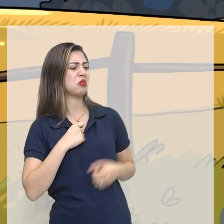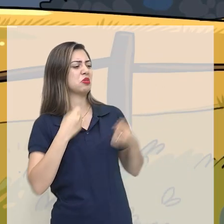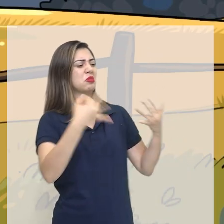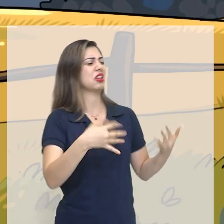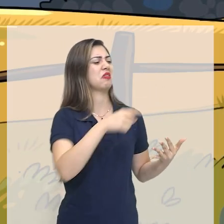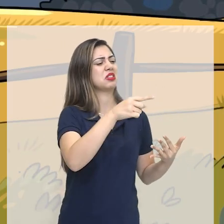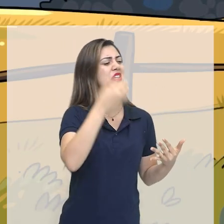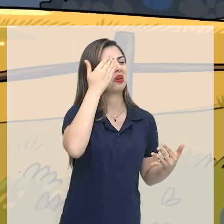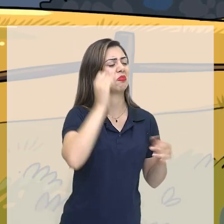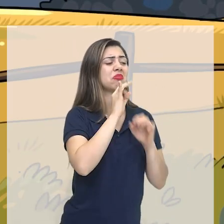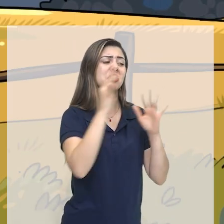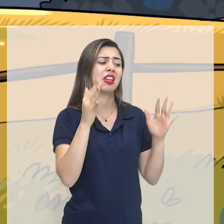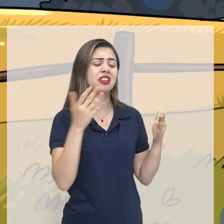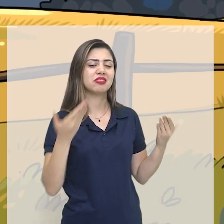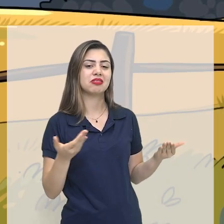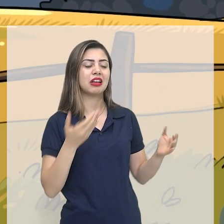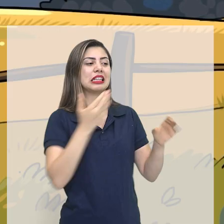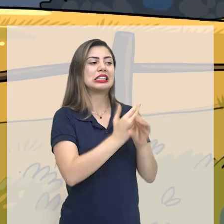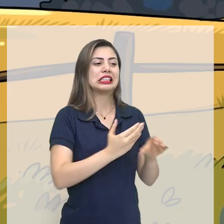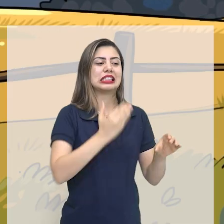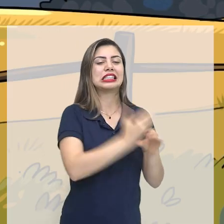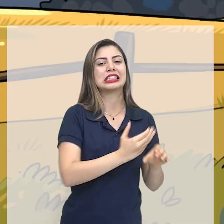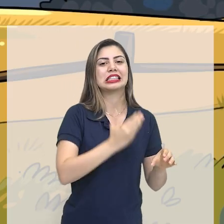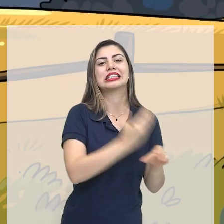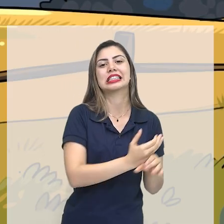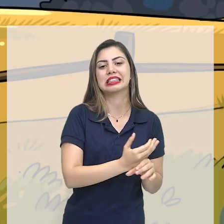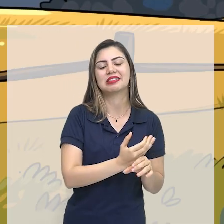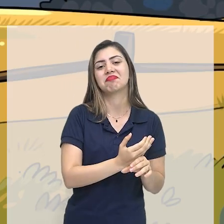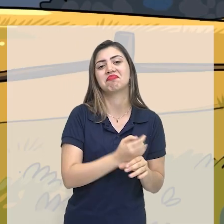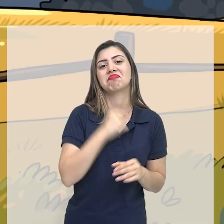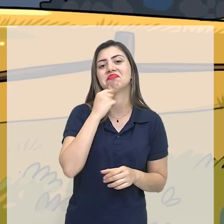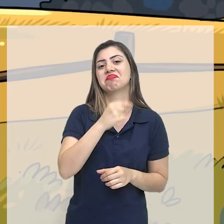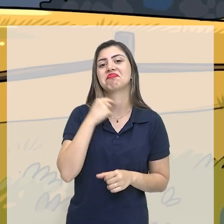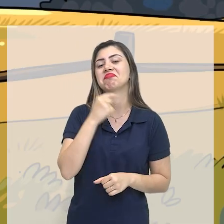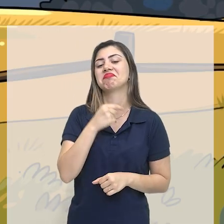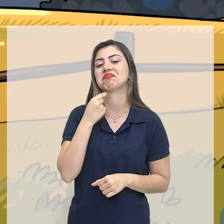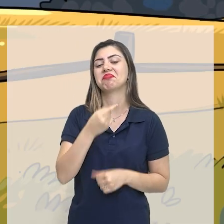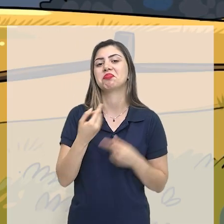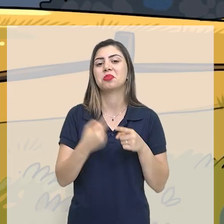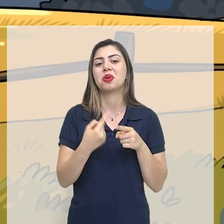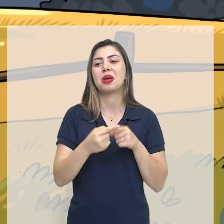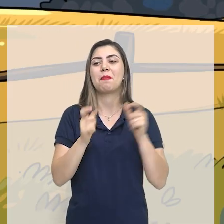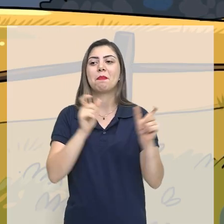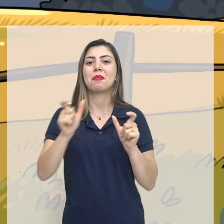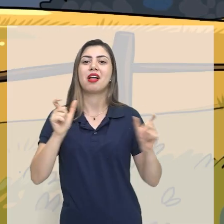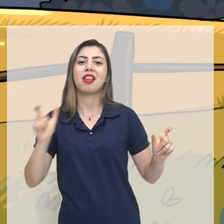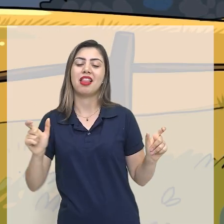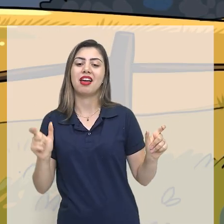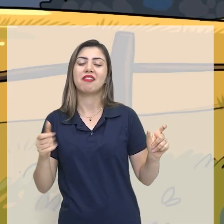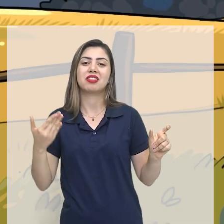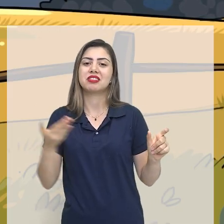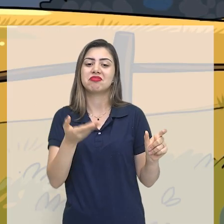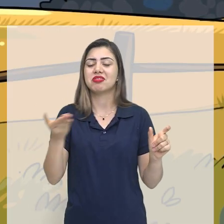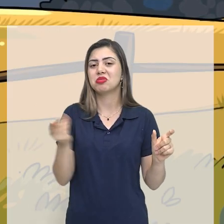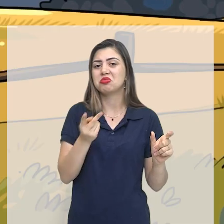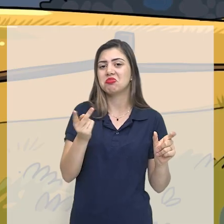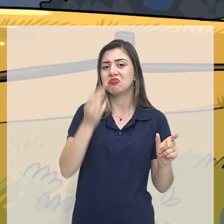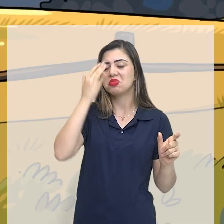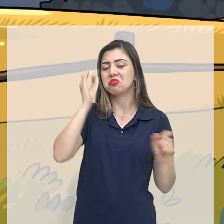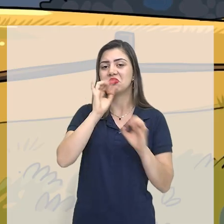entender. E assim a comunicação entre eles se perde em um emaranhado de palavras e expressões